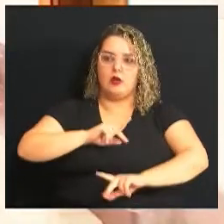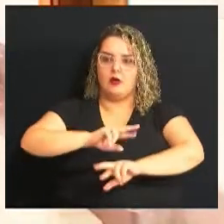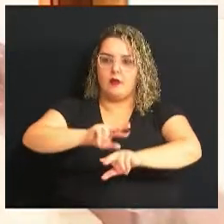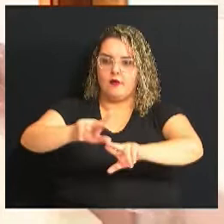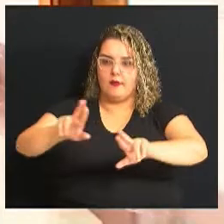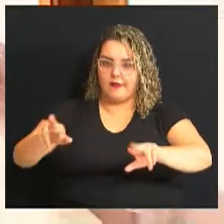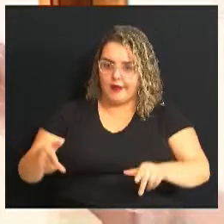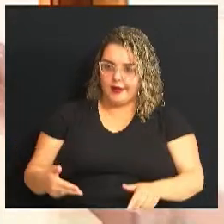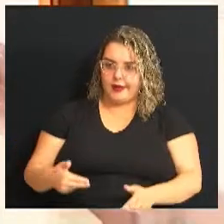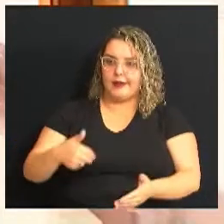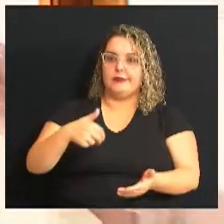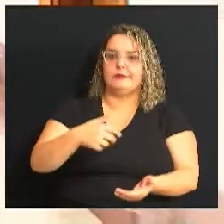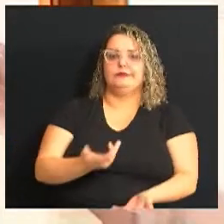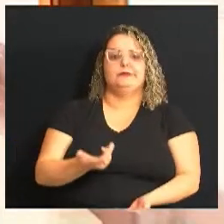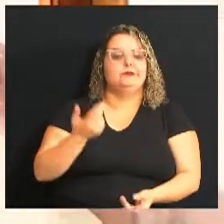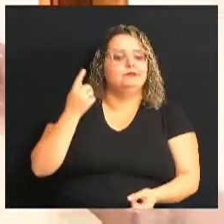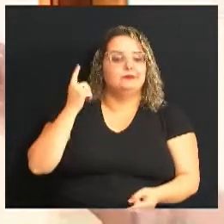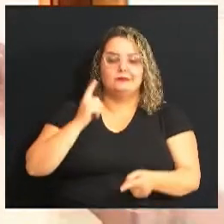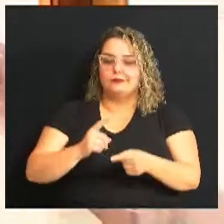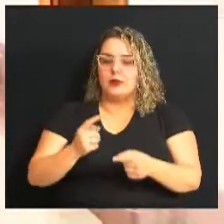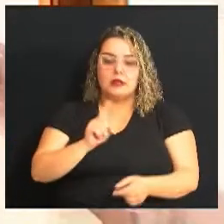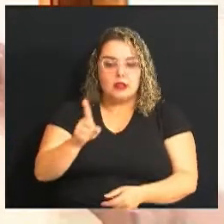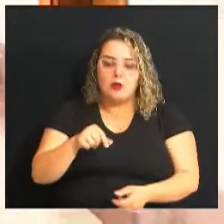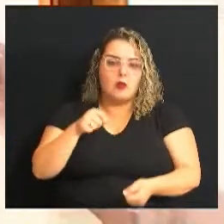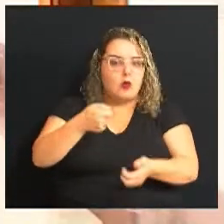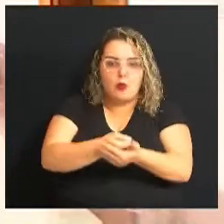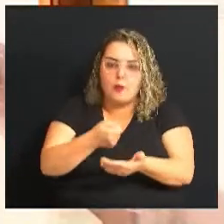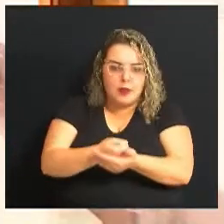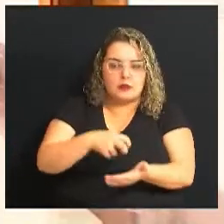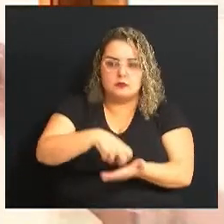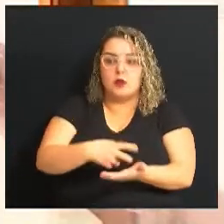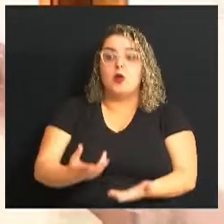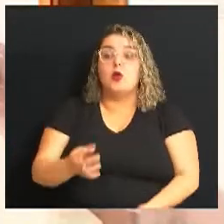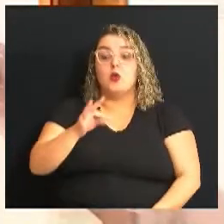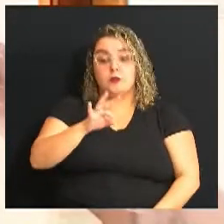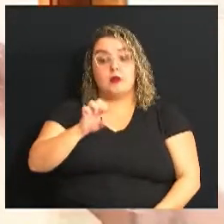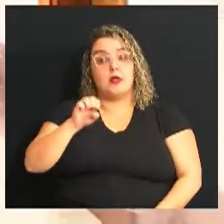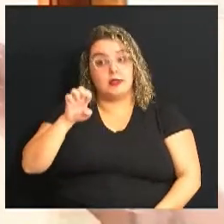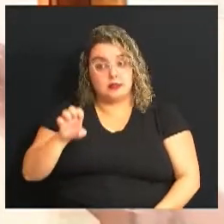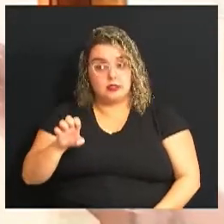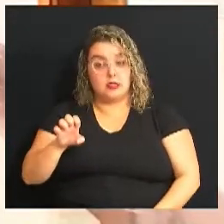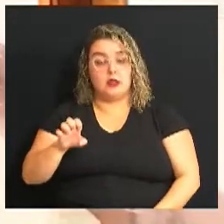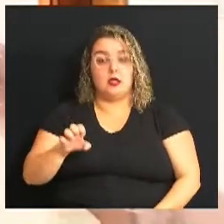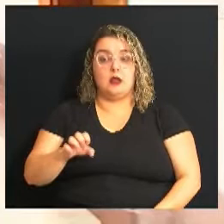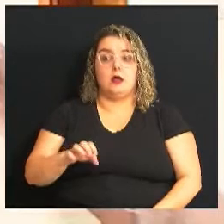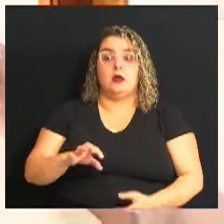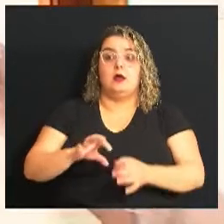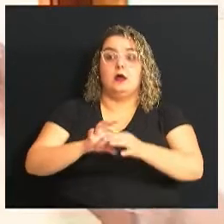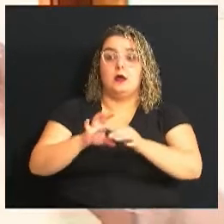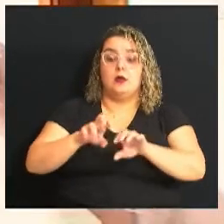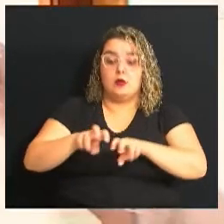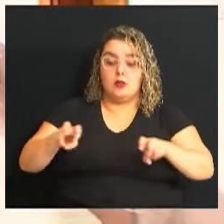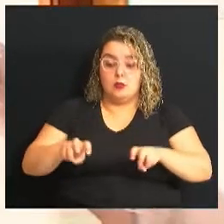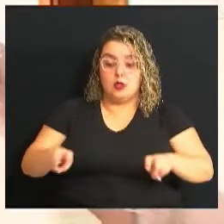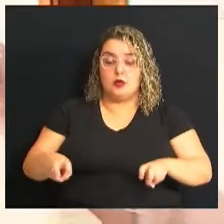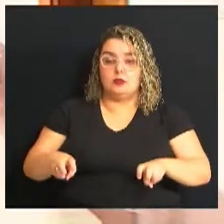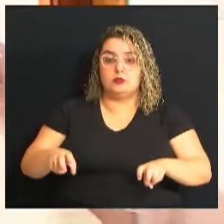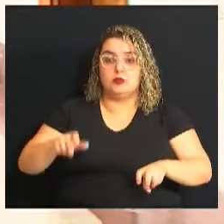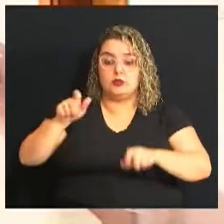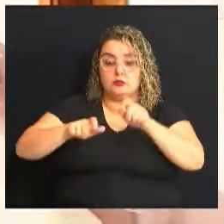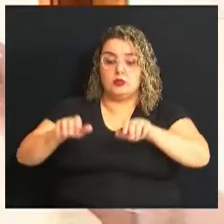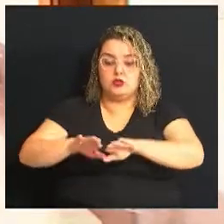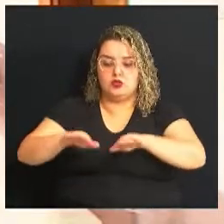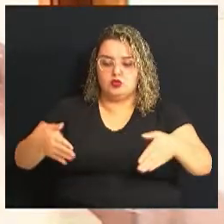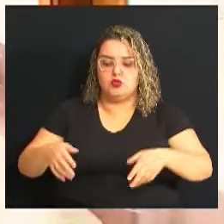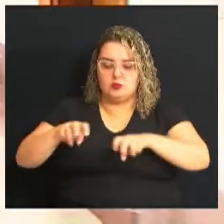infrações dessa regra, o TSE determinou que o celular ficasse em poder dos mesários. Vou